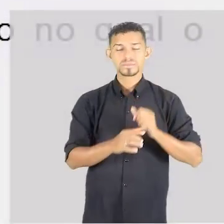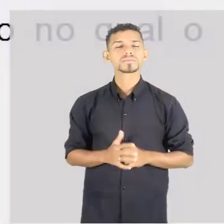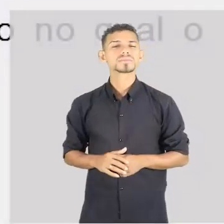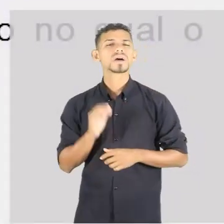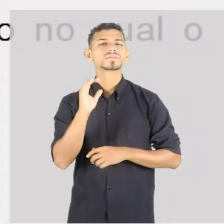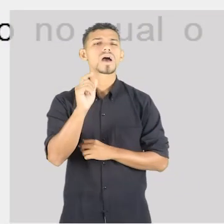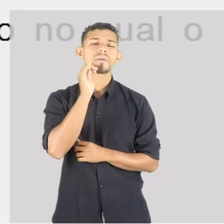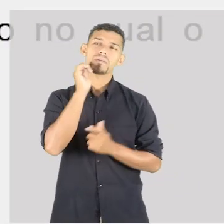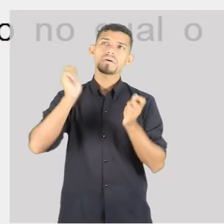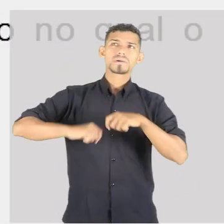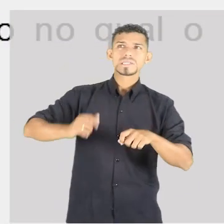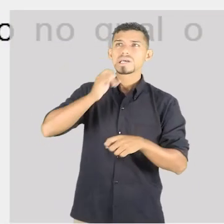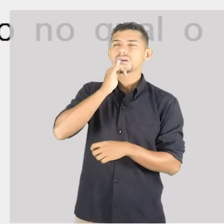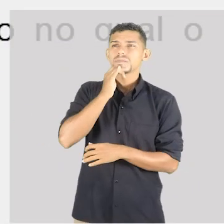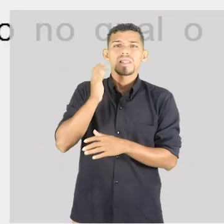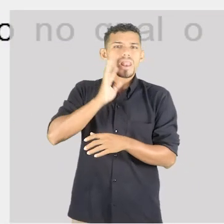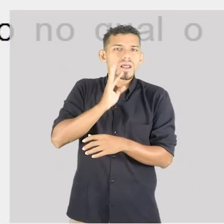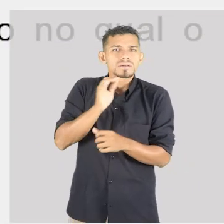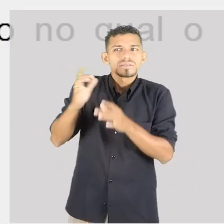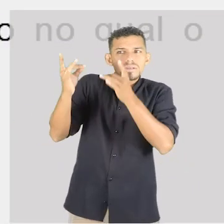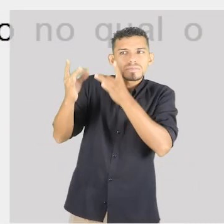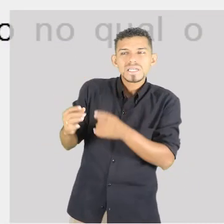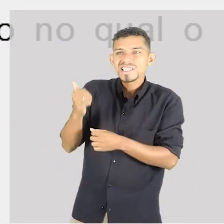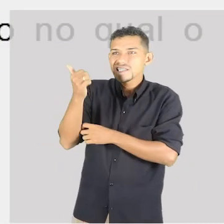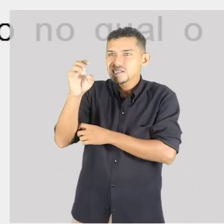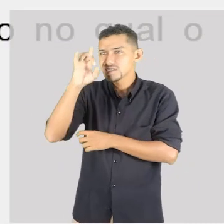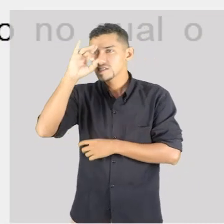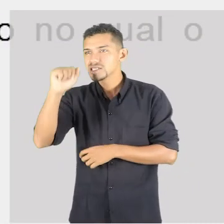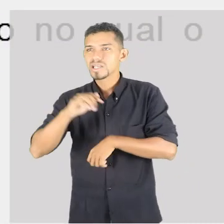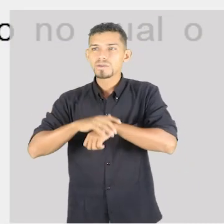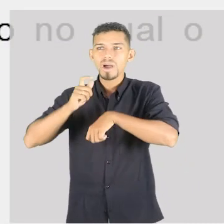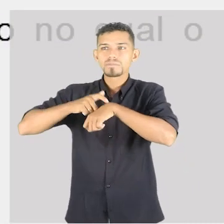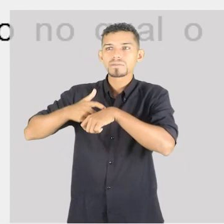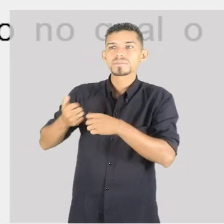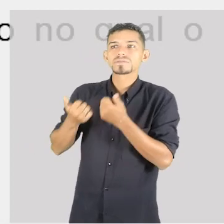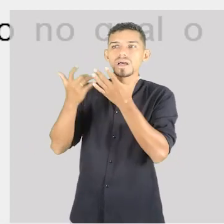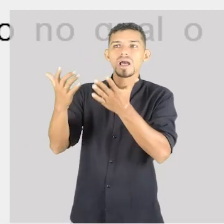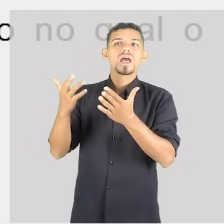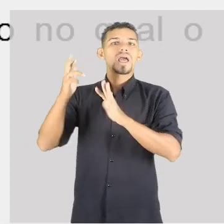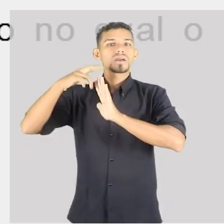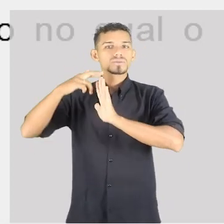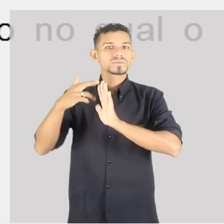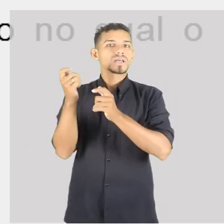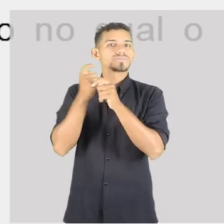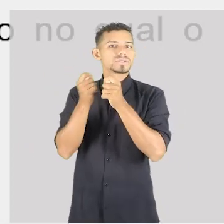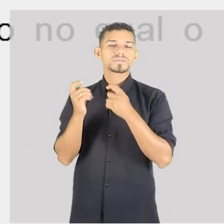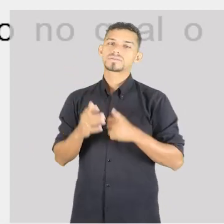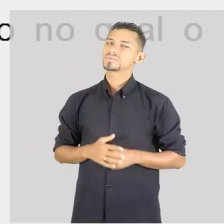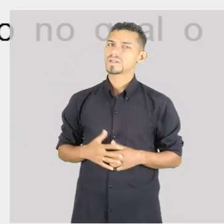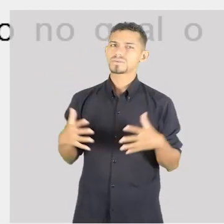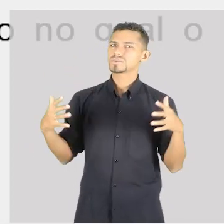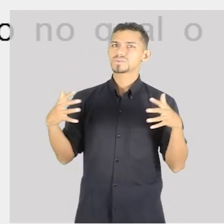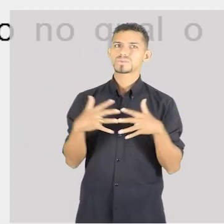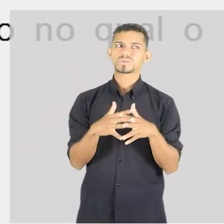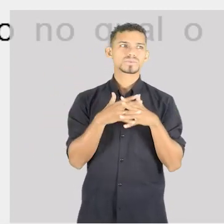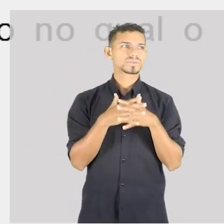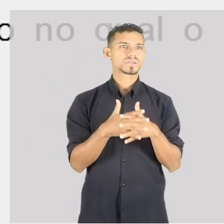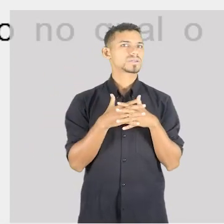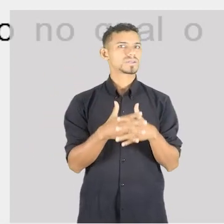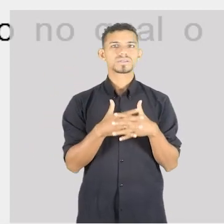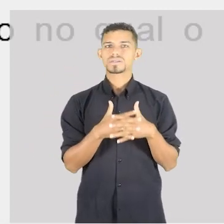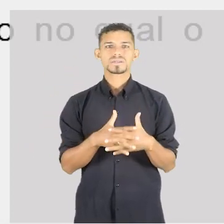C, salvo disposição legal específica, de 15 dias o prazo para interposição do recurso administrativo. Aqui ele está confundindo os prazos